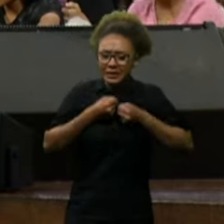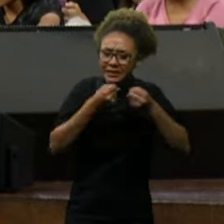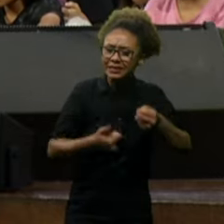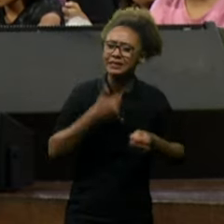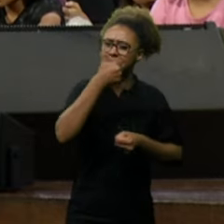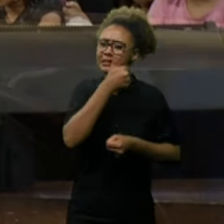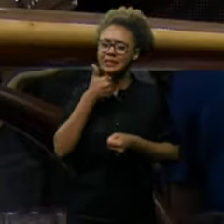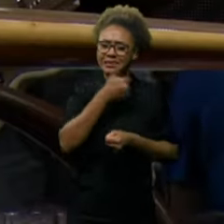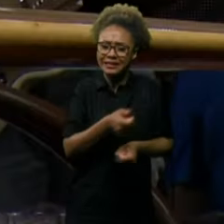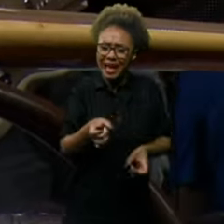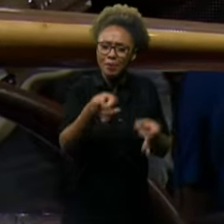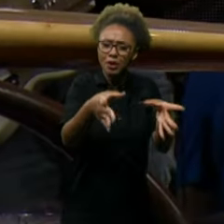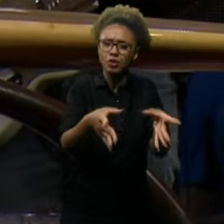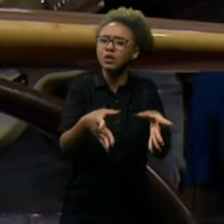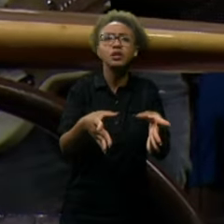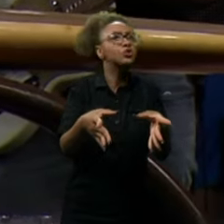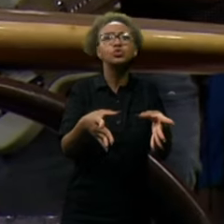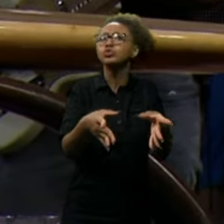sair